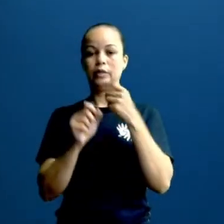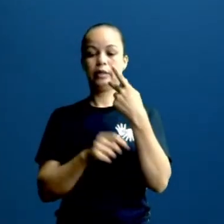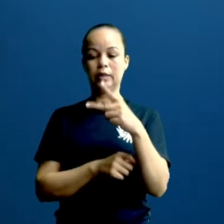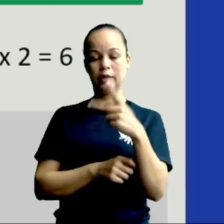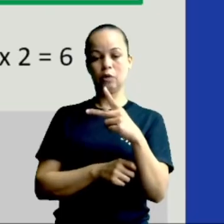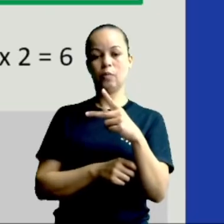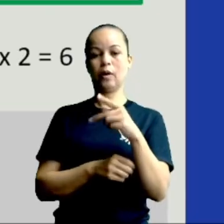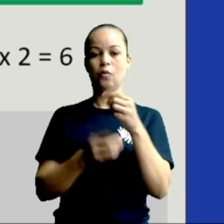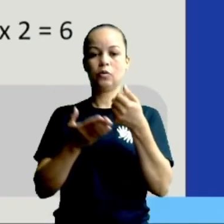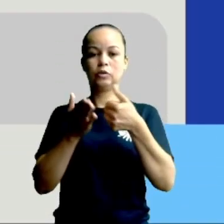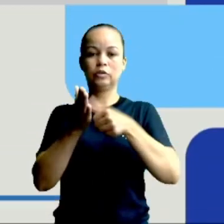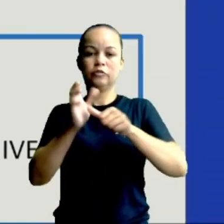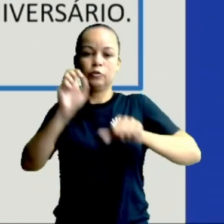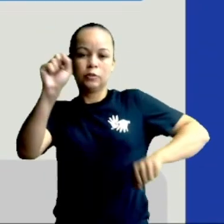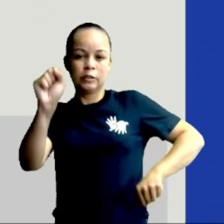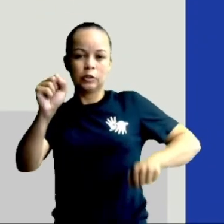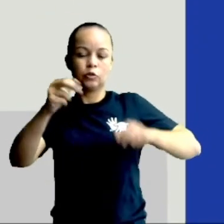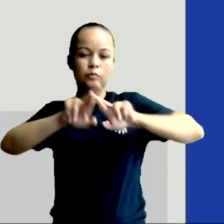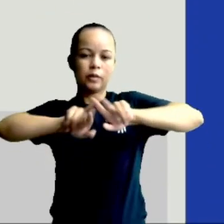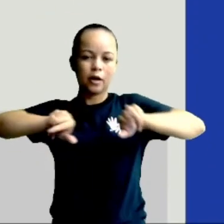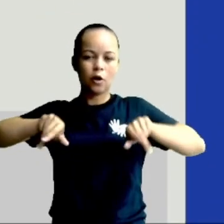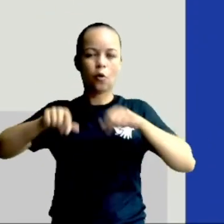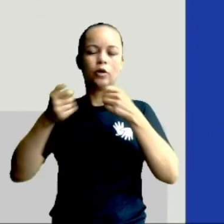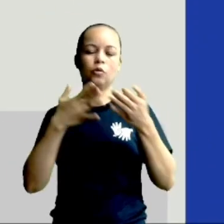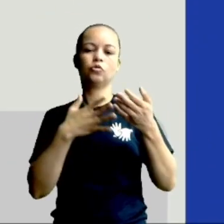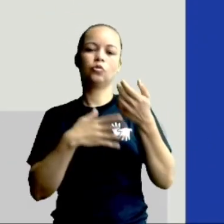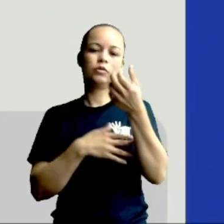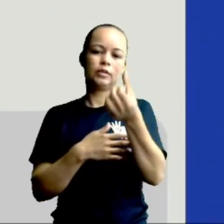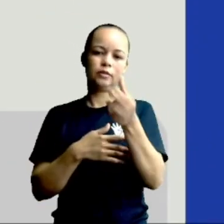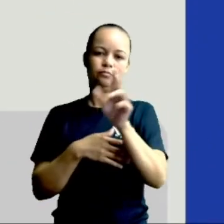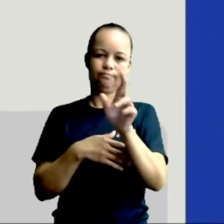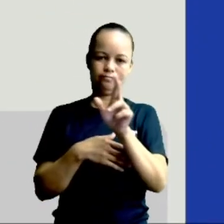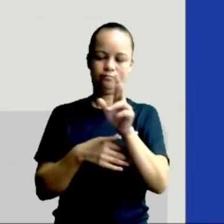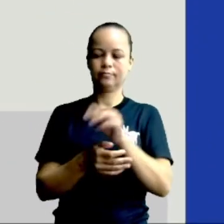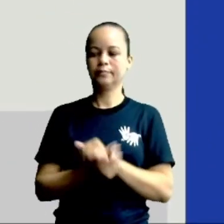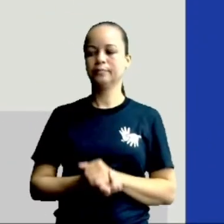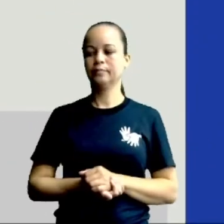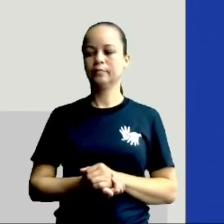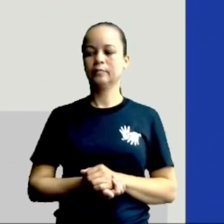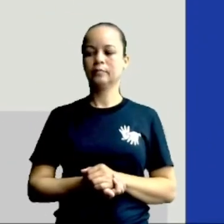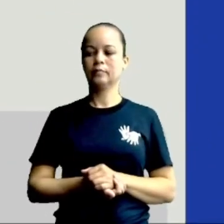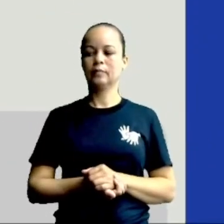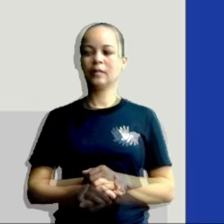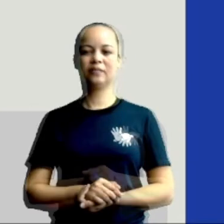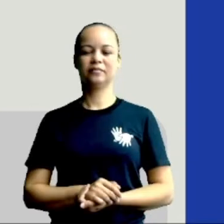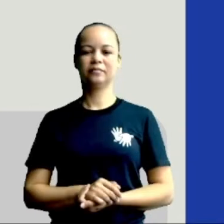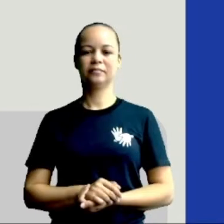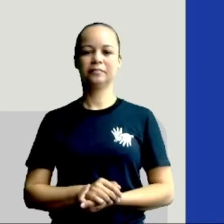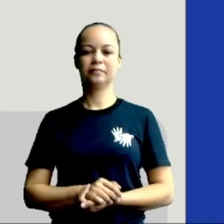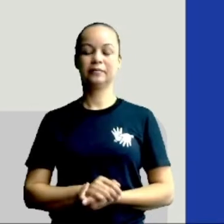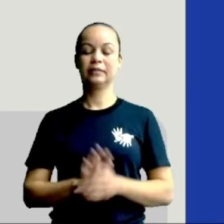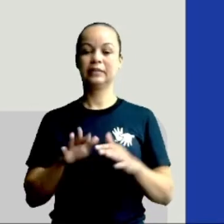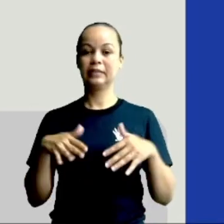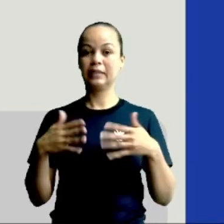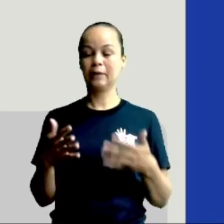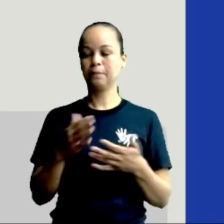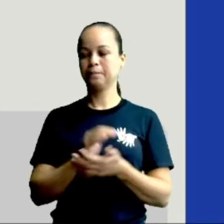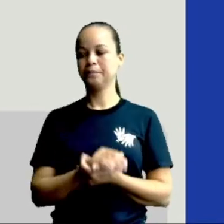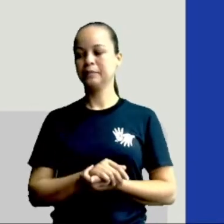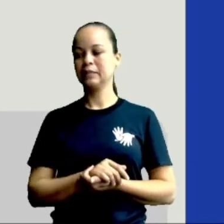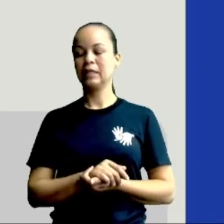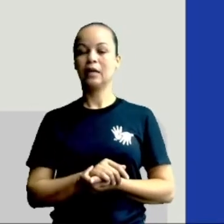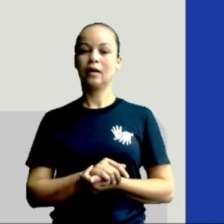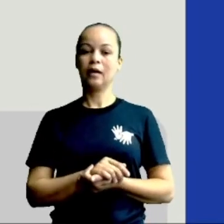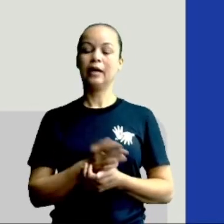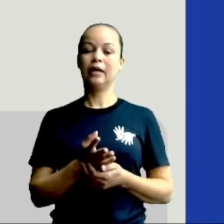de super-heróis custou R$6. Então, ganhando um presente. Então, vamos lá, né?